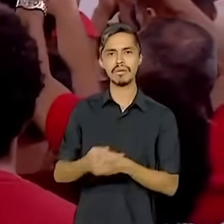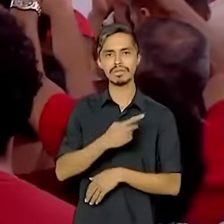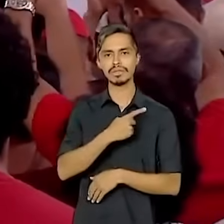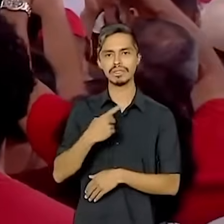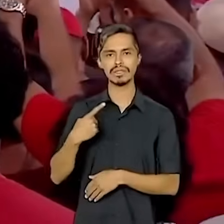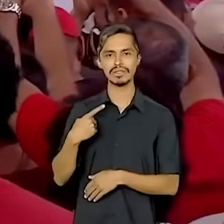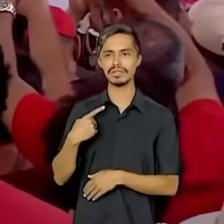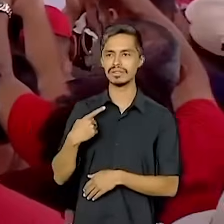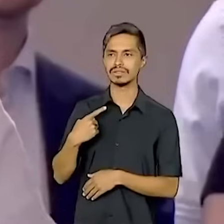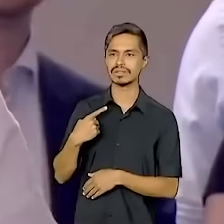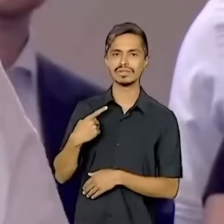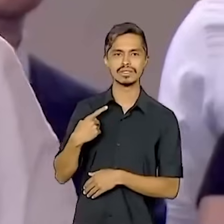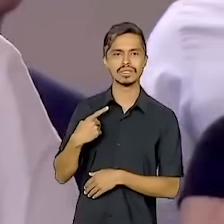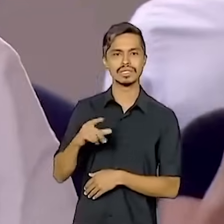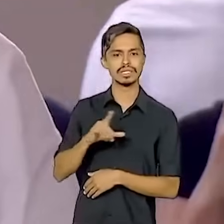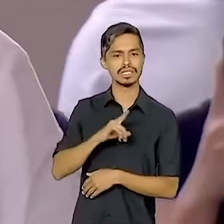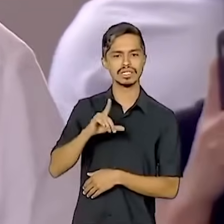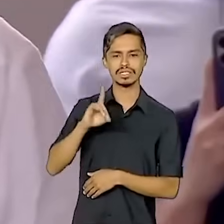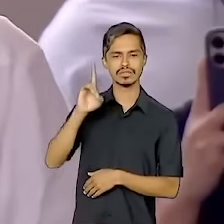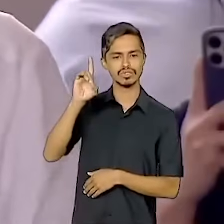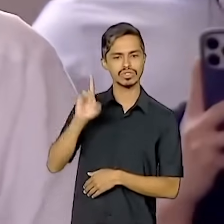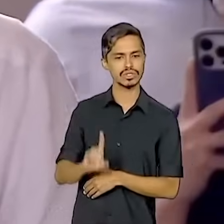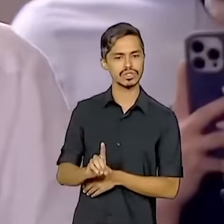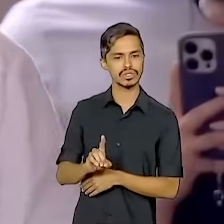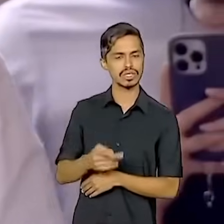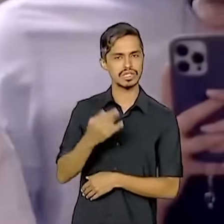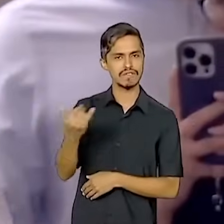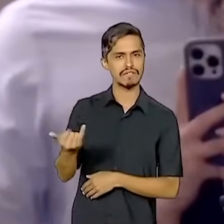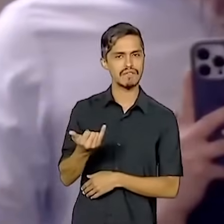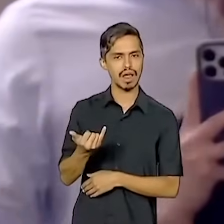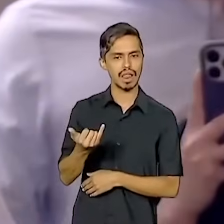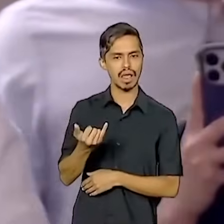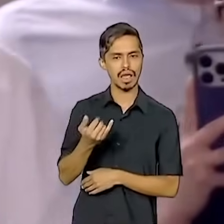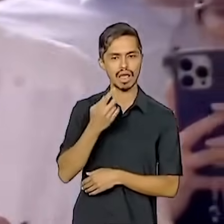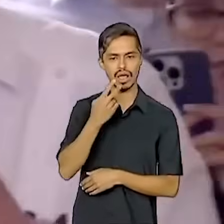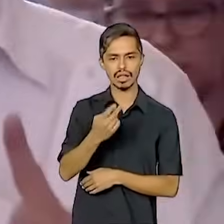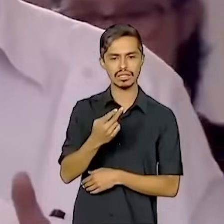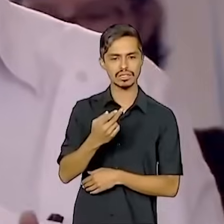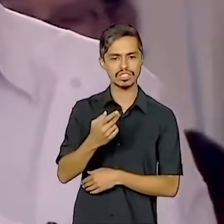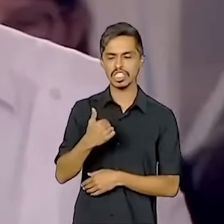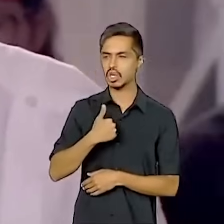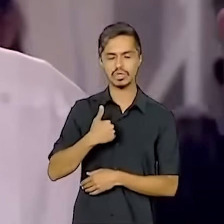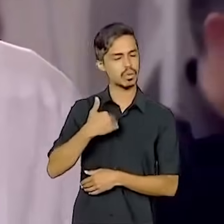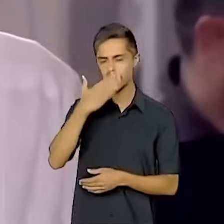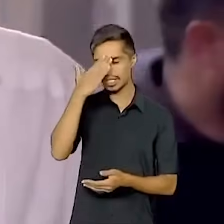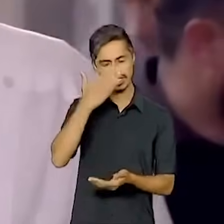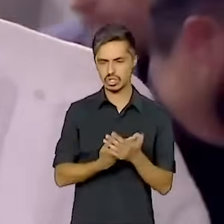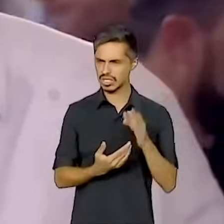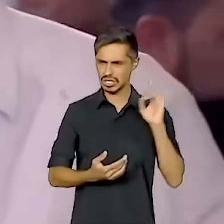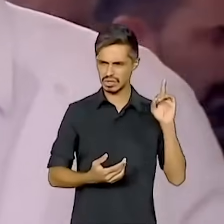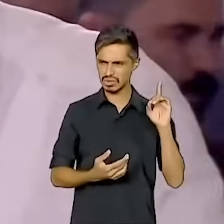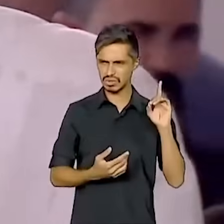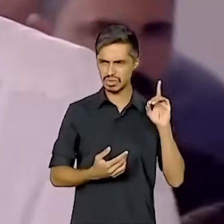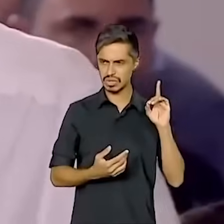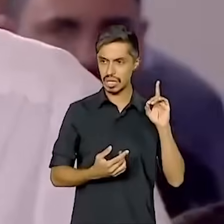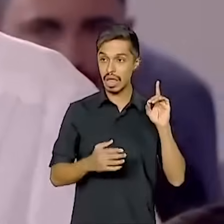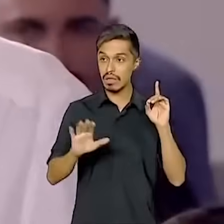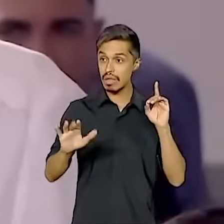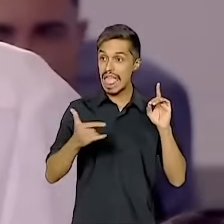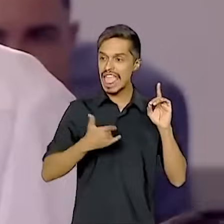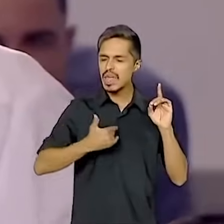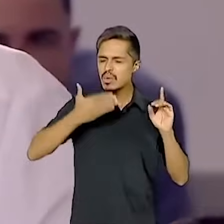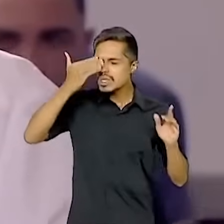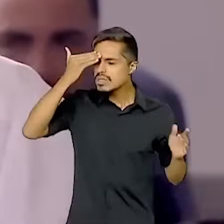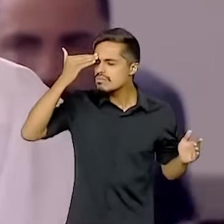país tem o direito de dizer que eu não creio em Deus. Porque eu creio